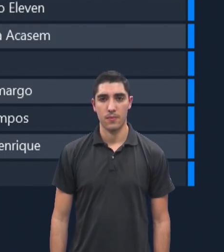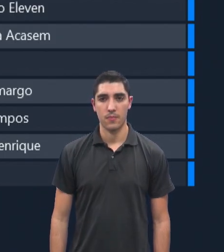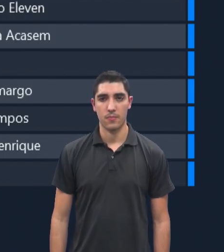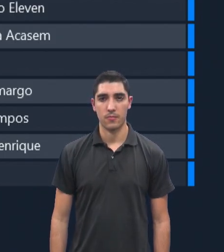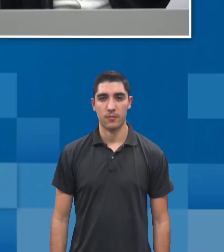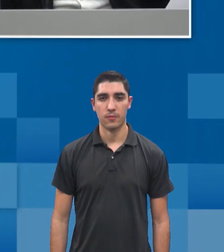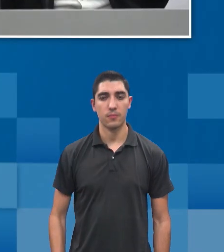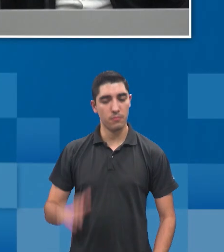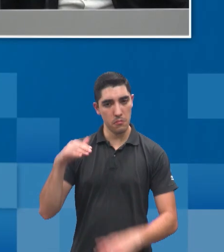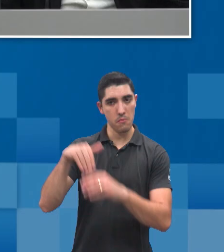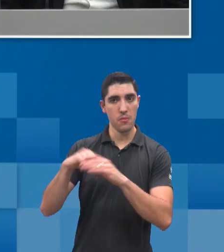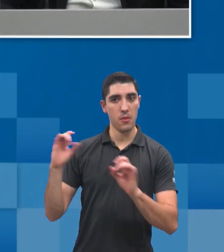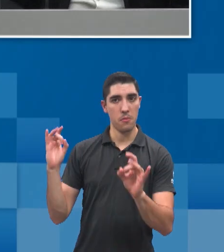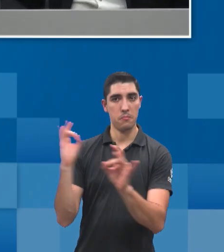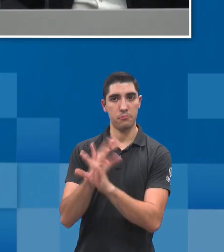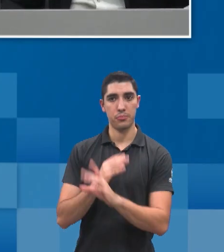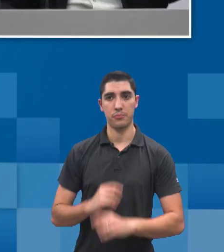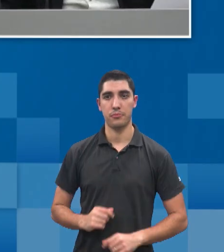Encerrada a votação.